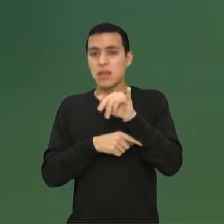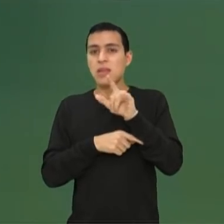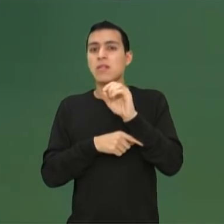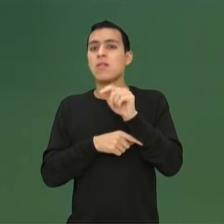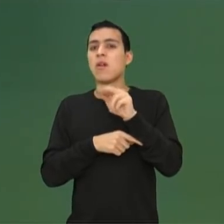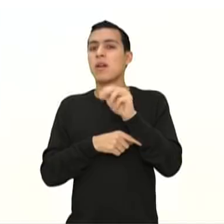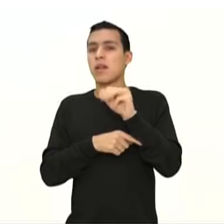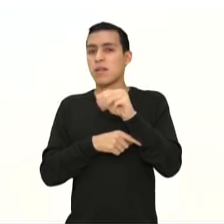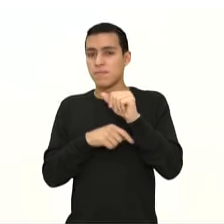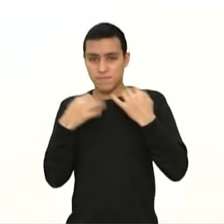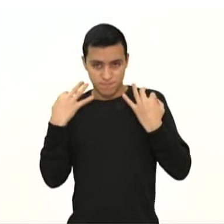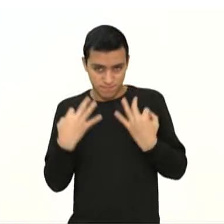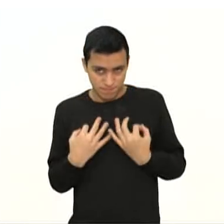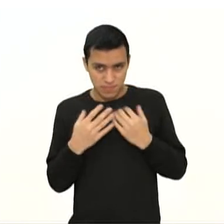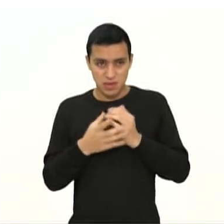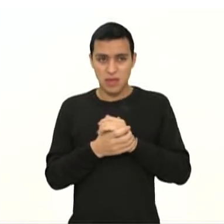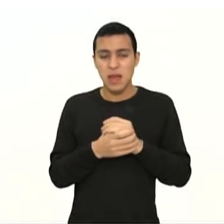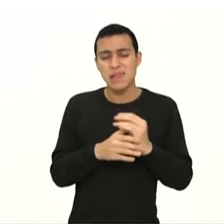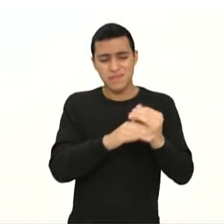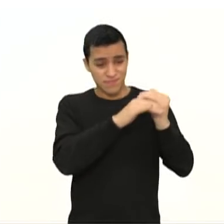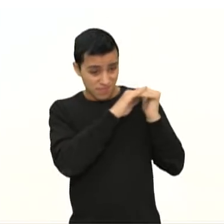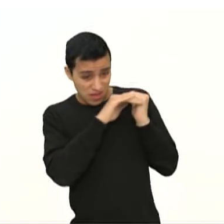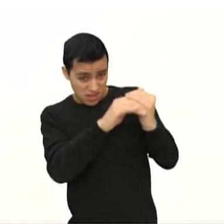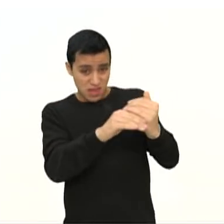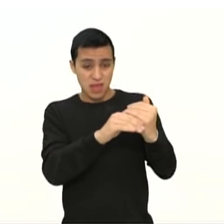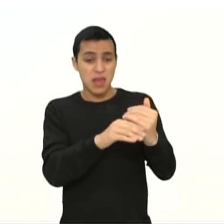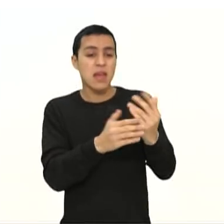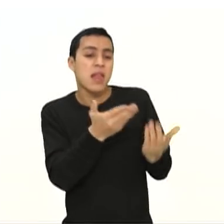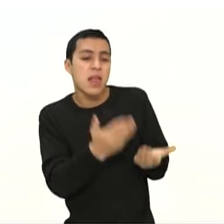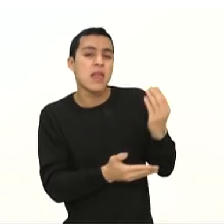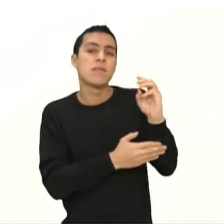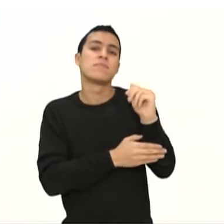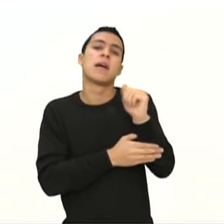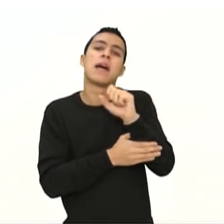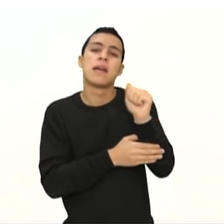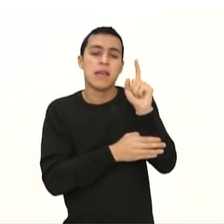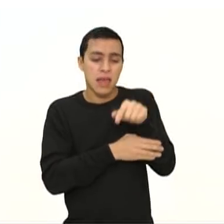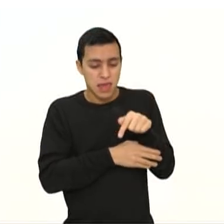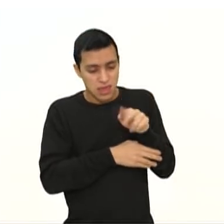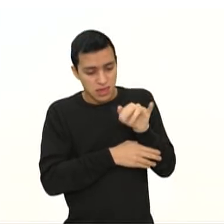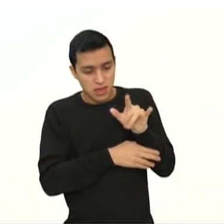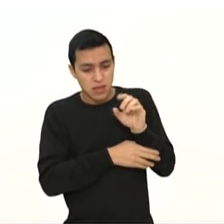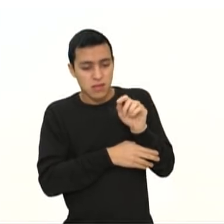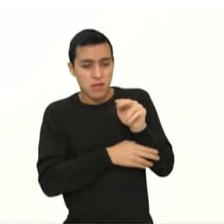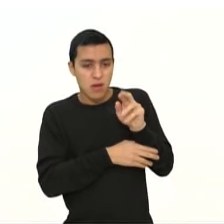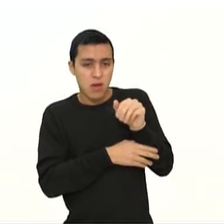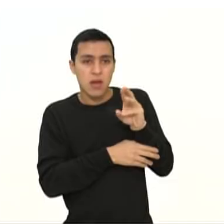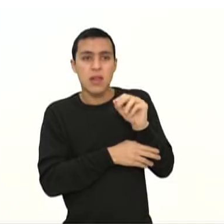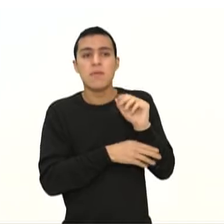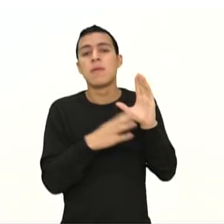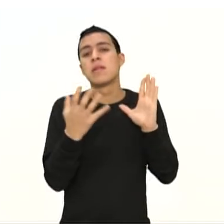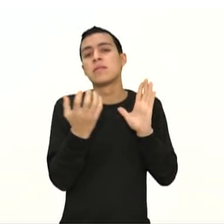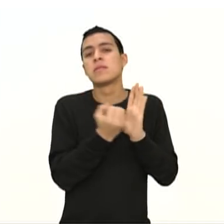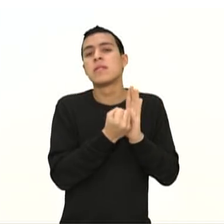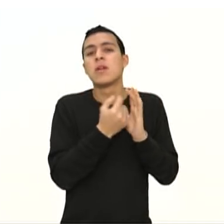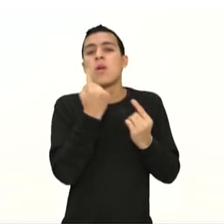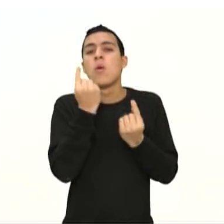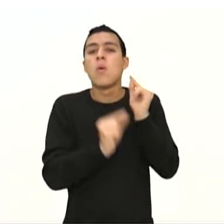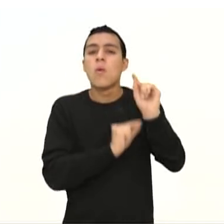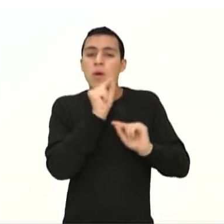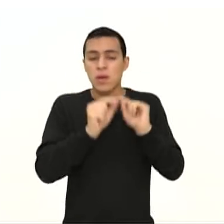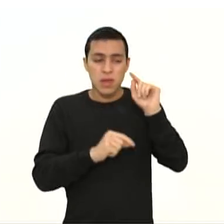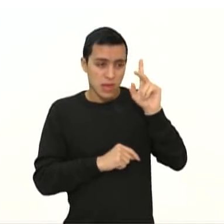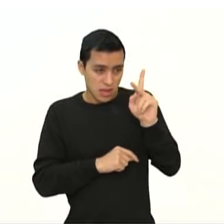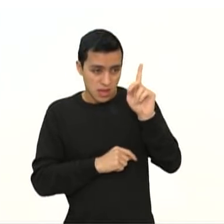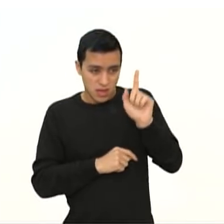quilograma. A medida padrão utilizada para medir a massa é quilograma, cujo símbolo é um K